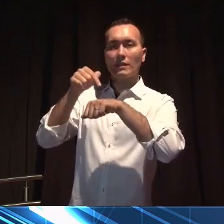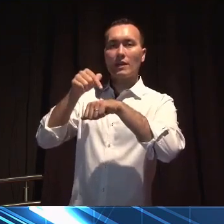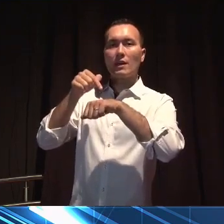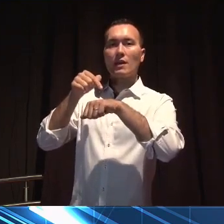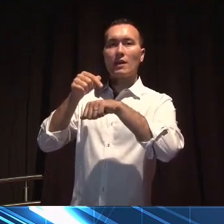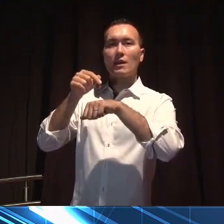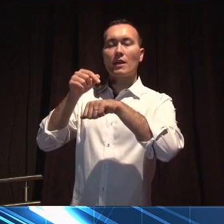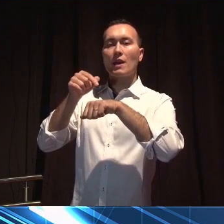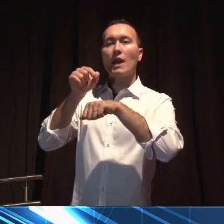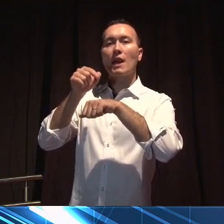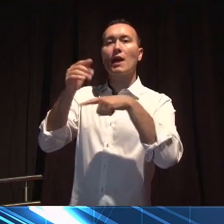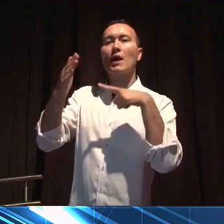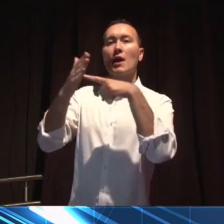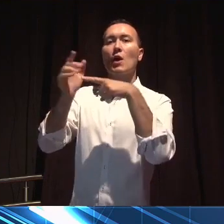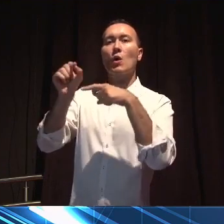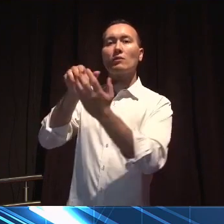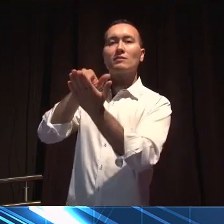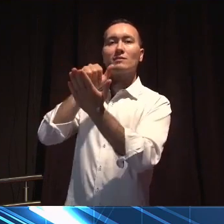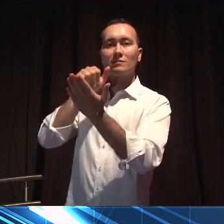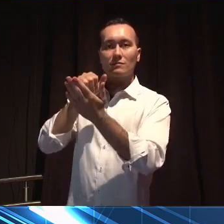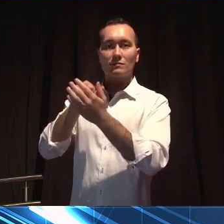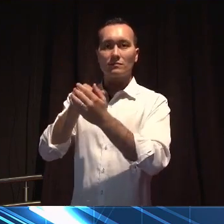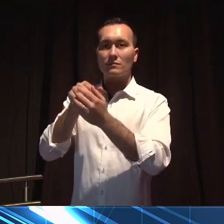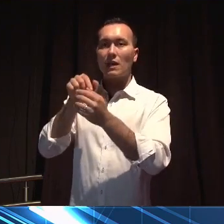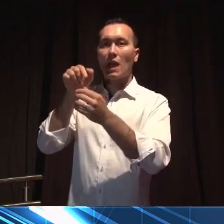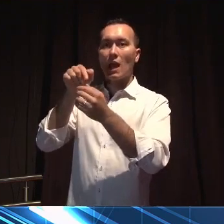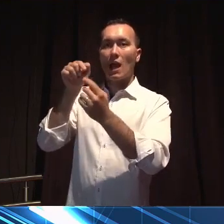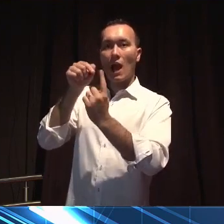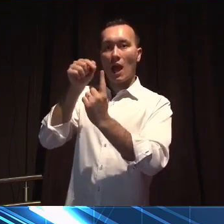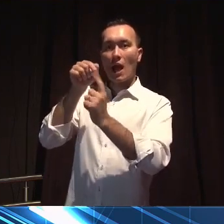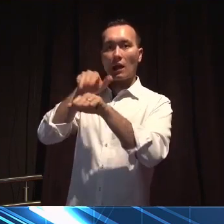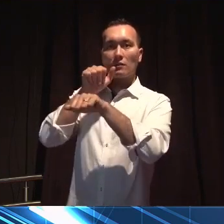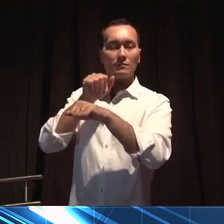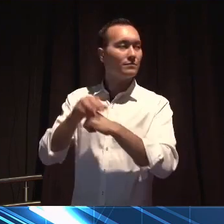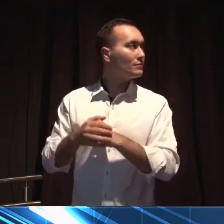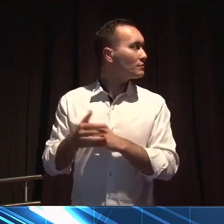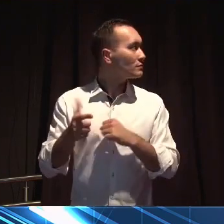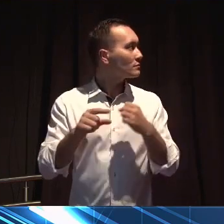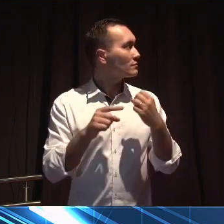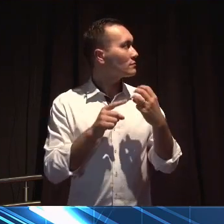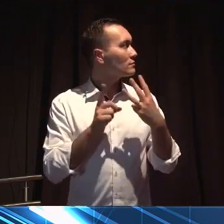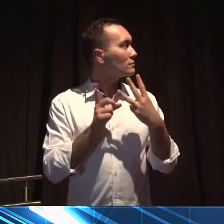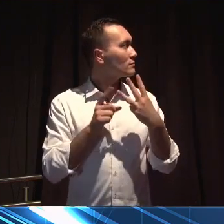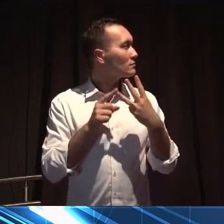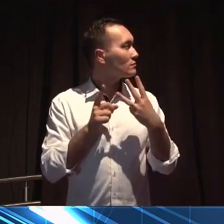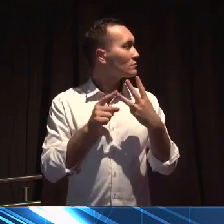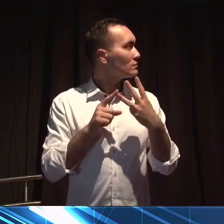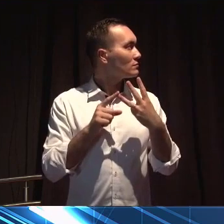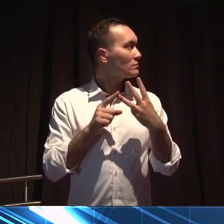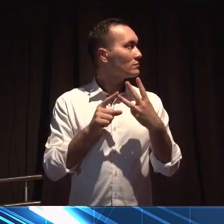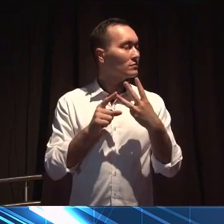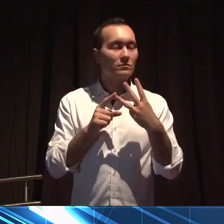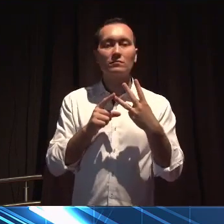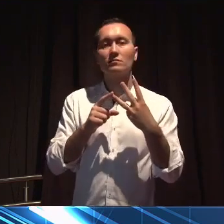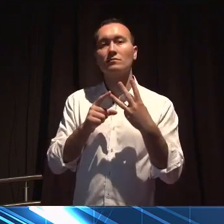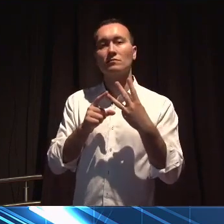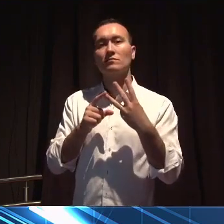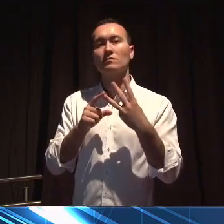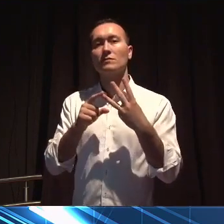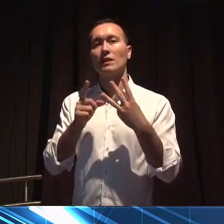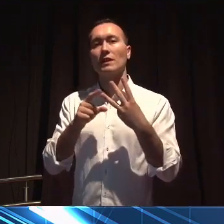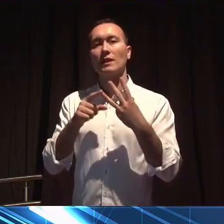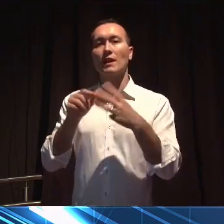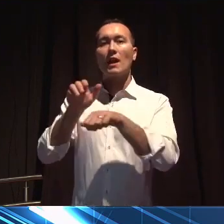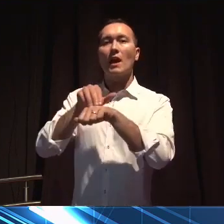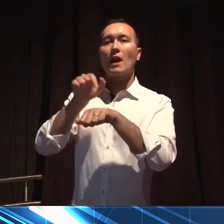chamar uma Lambda, vai executar aquele código ali e o retorno de volta vai ser o estado para renderizar a app. A gente usa uma coisa bem similar ao React, não é exatamente